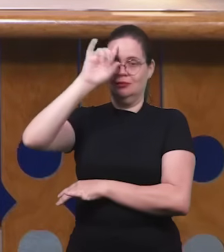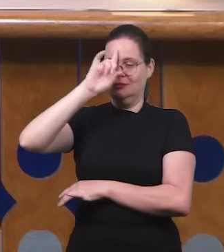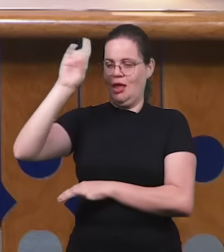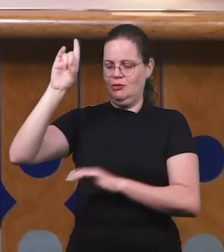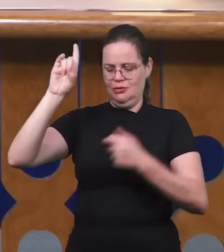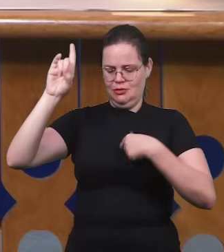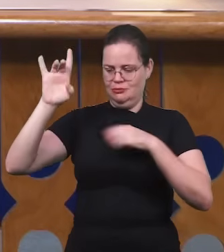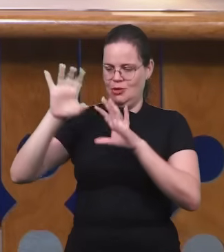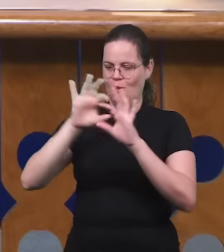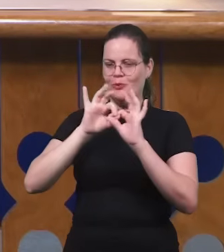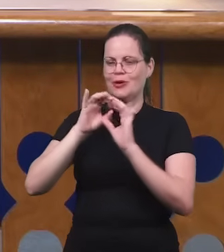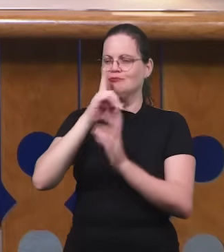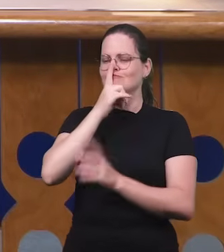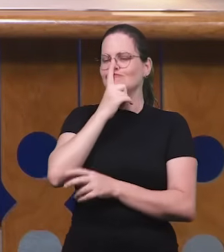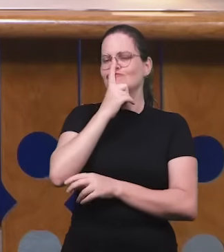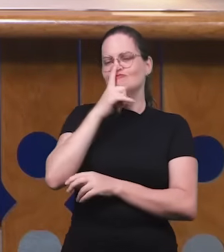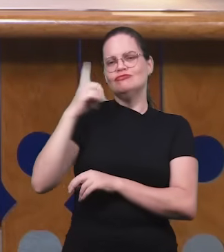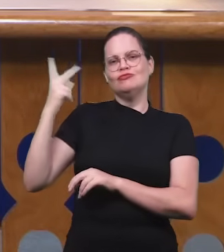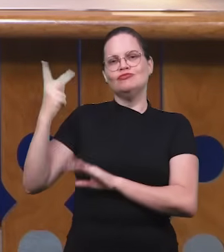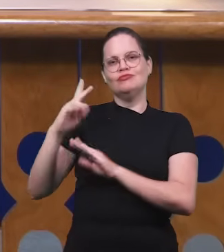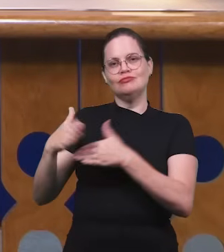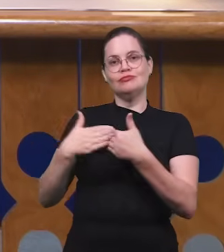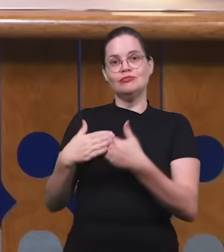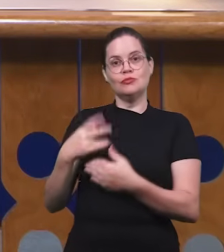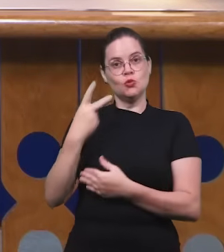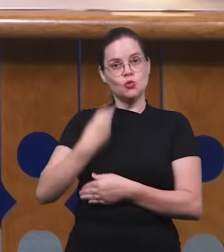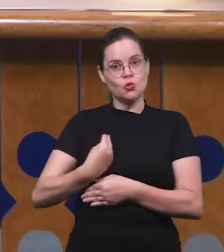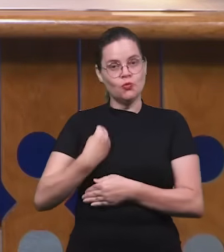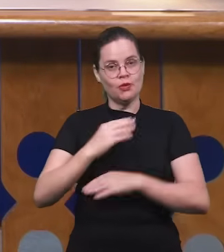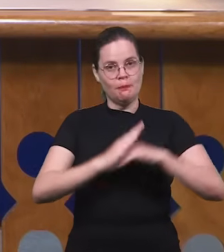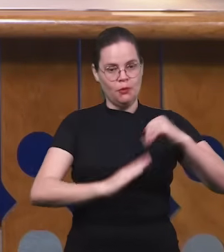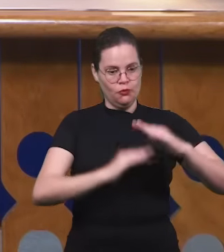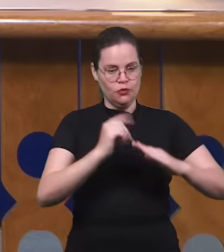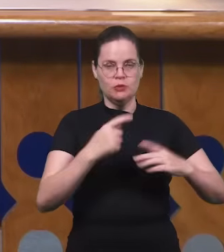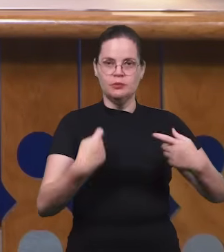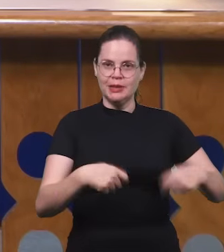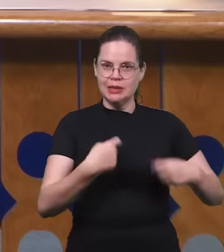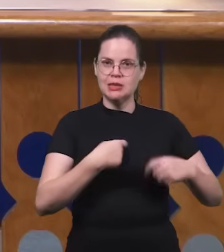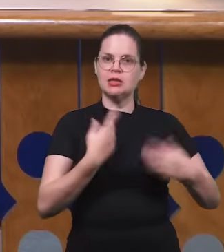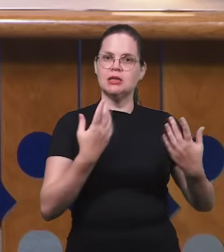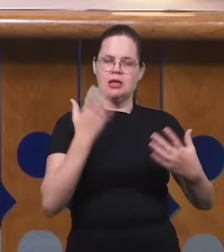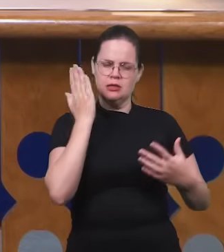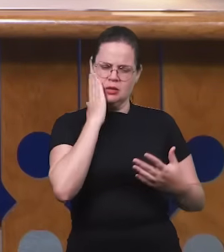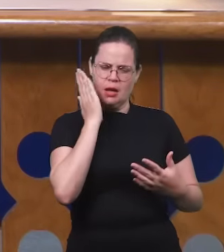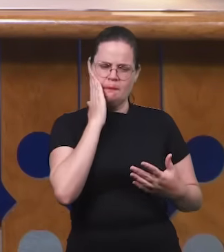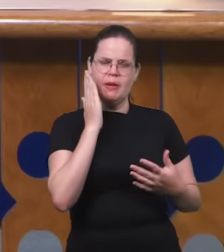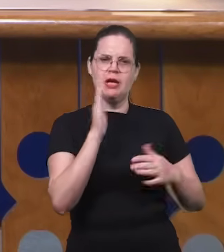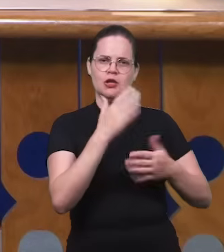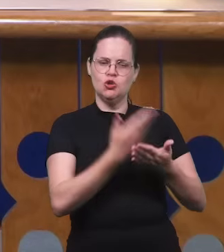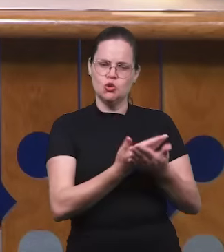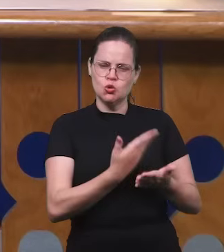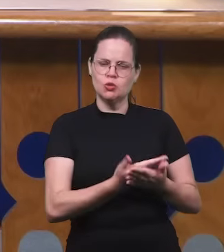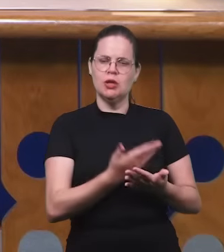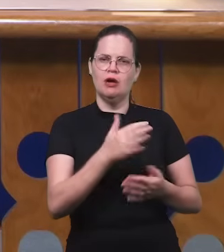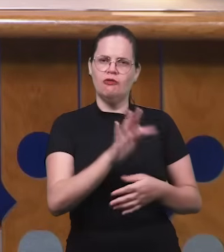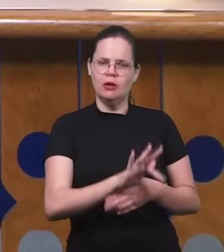Então, os irmãos devem cuidar da sua vida profissional, intelectual que seja,